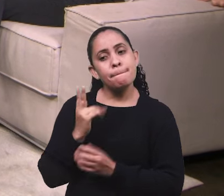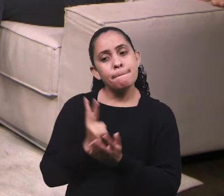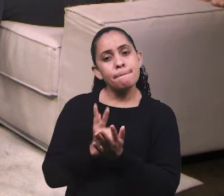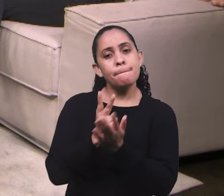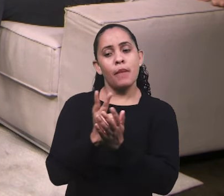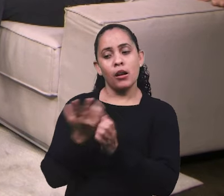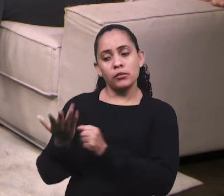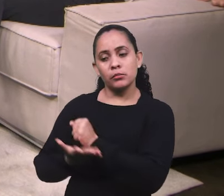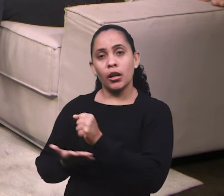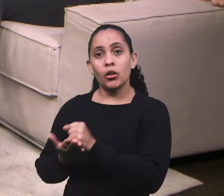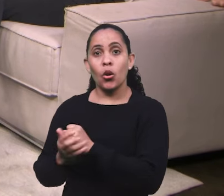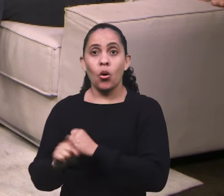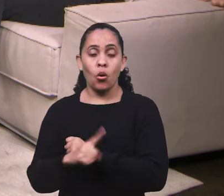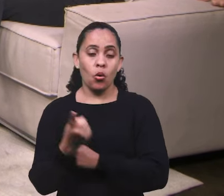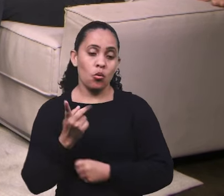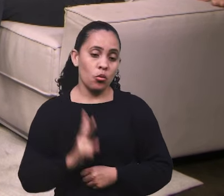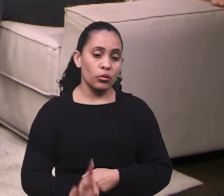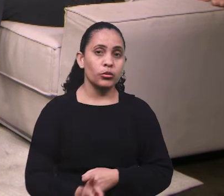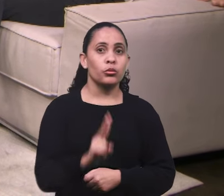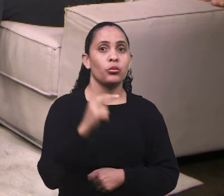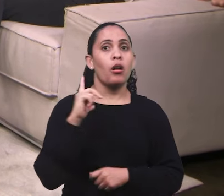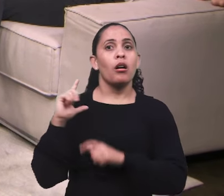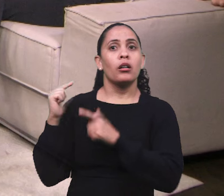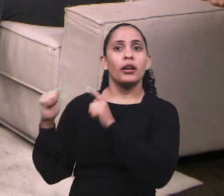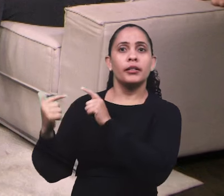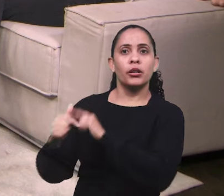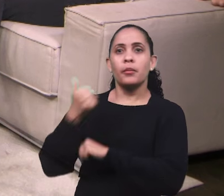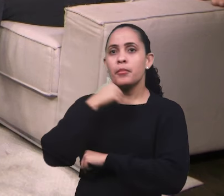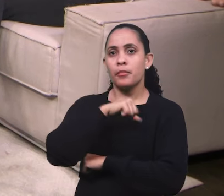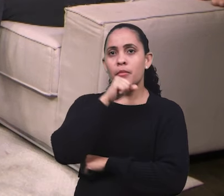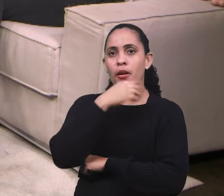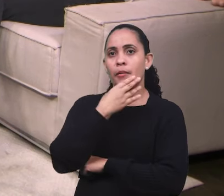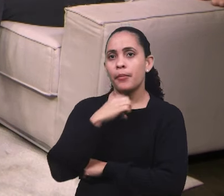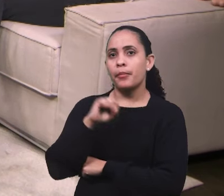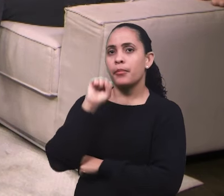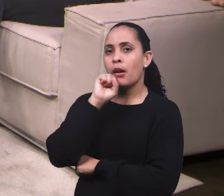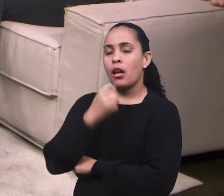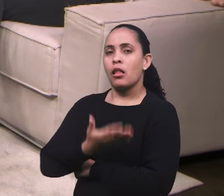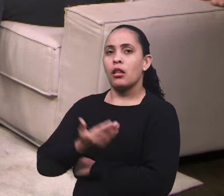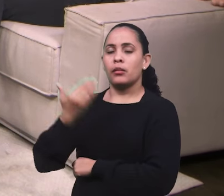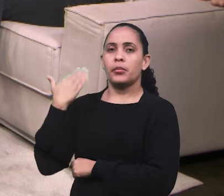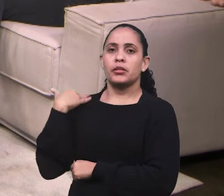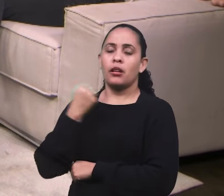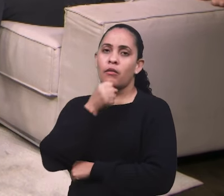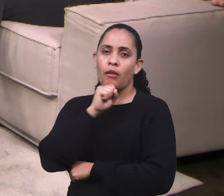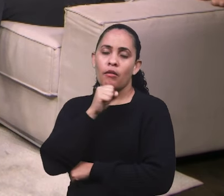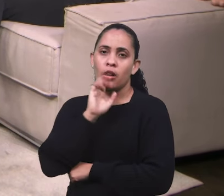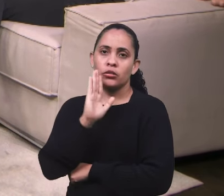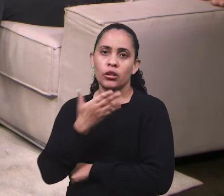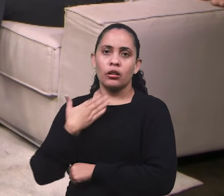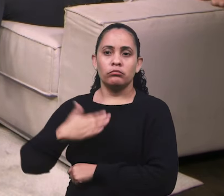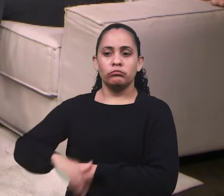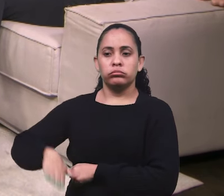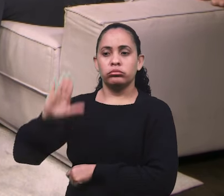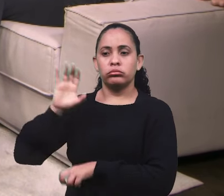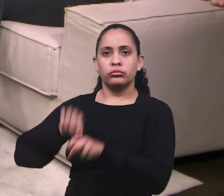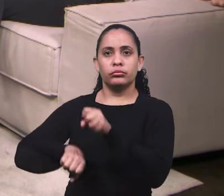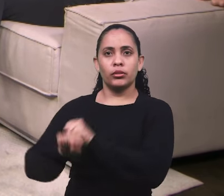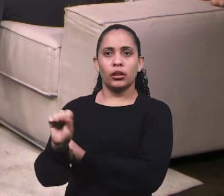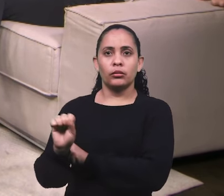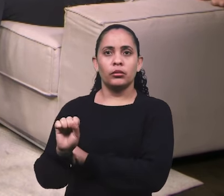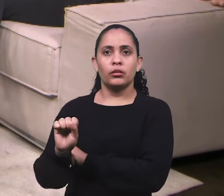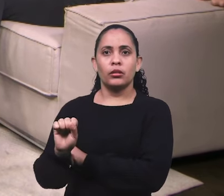nome? Ou a gente se mantém ali onde os nossos pais e avós buscaram crescer, na faculdade? Como que